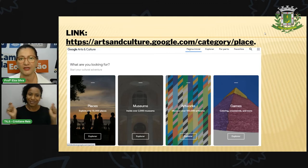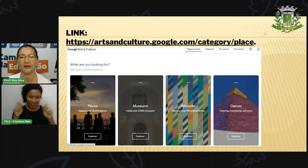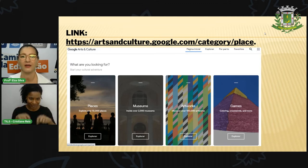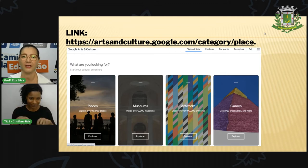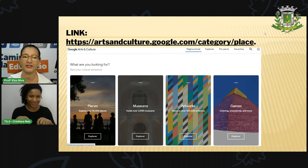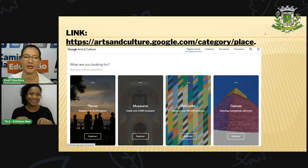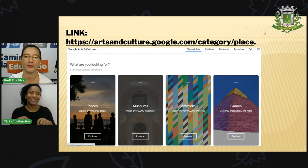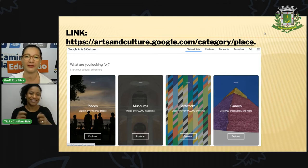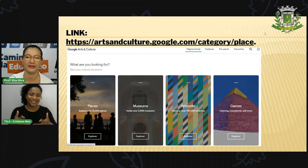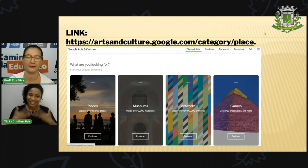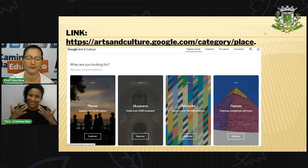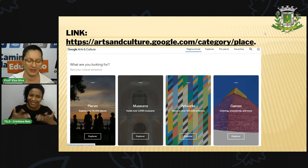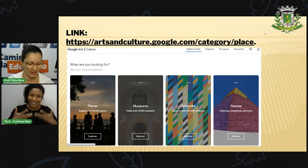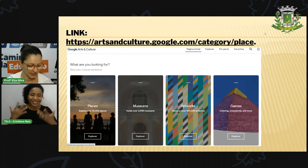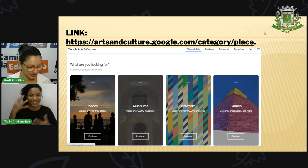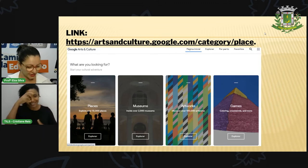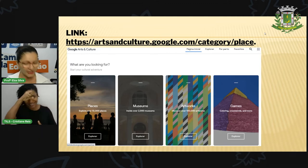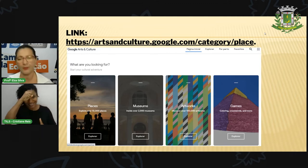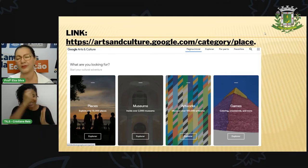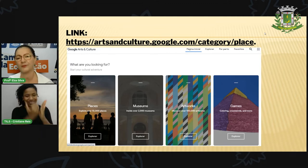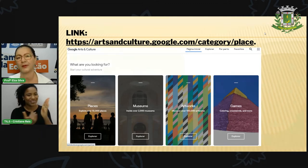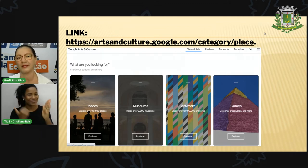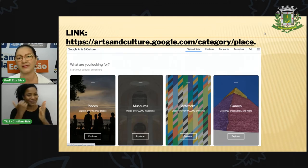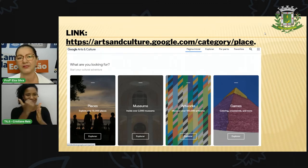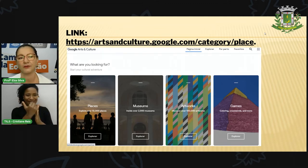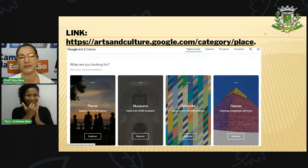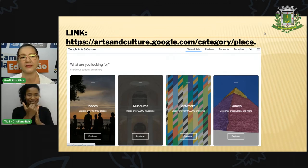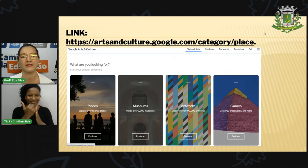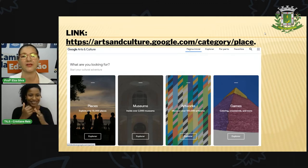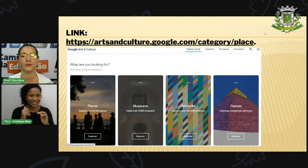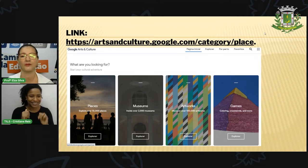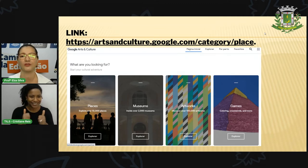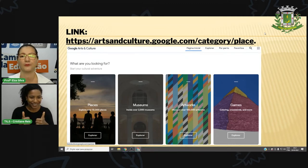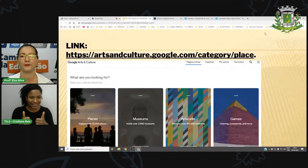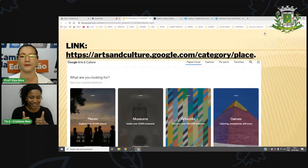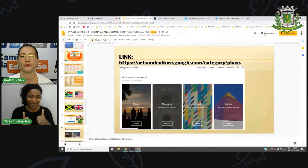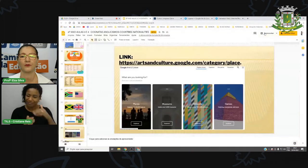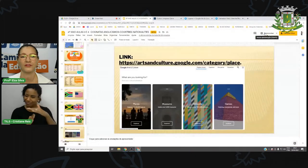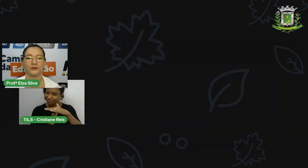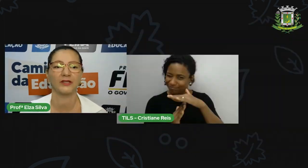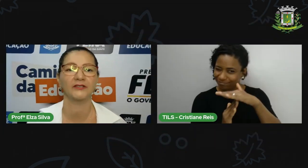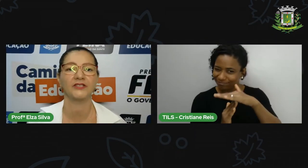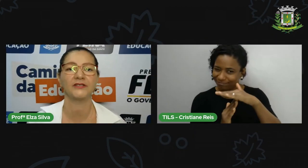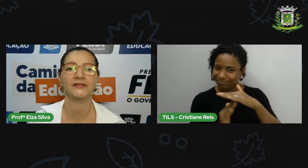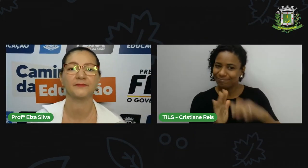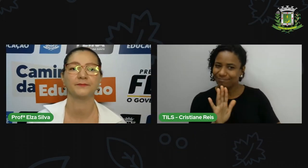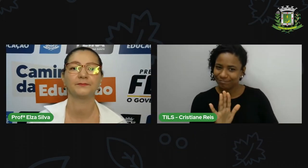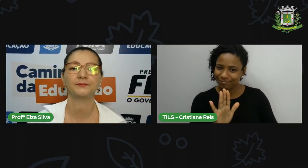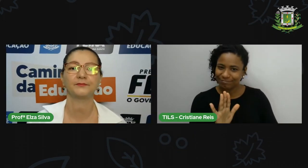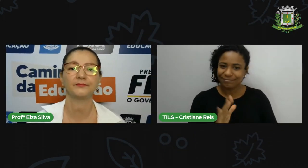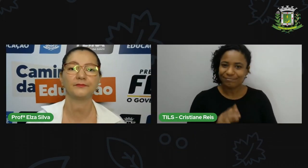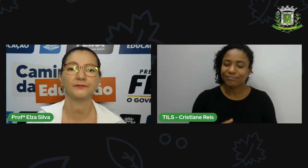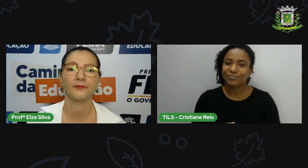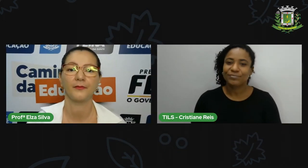divertir E de aprender Just a moment Please Students Só um minutinho Por favor Estudantes